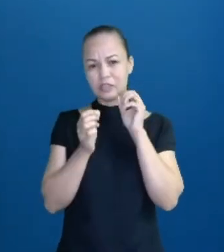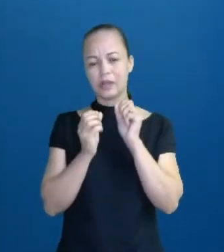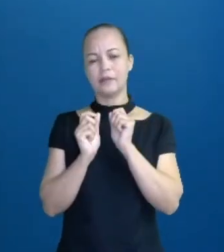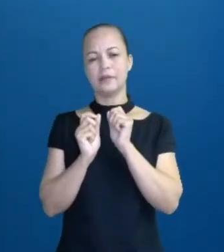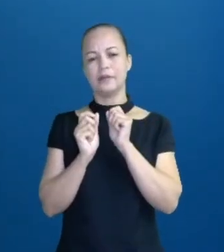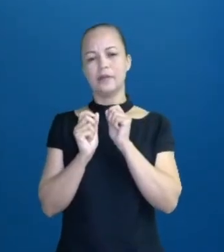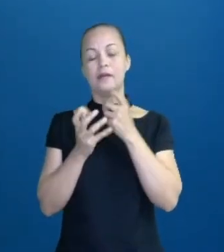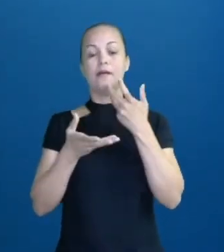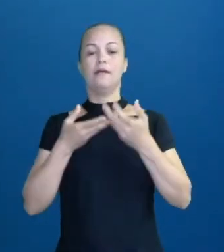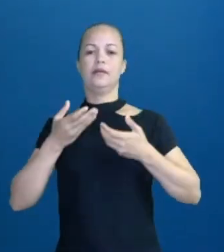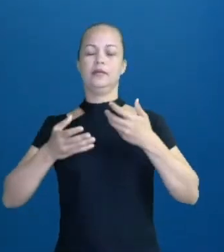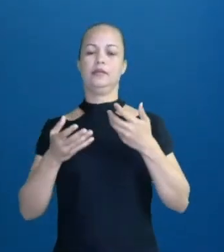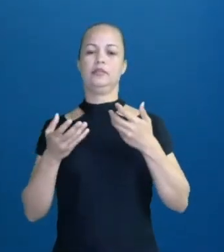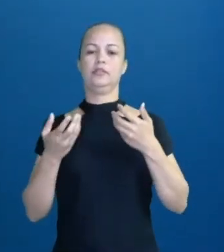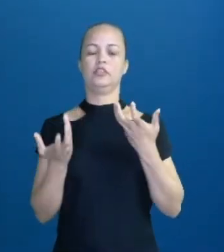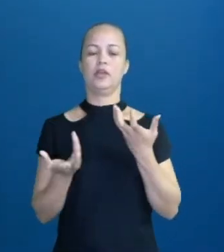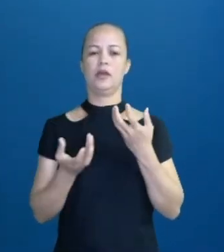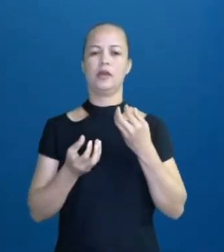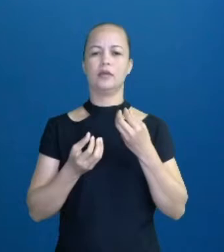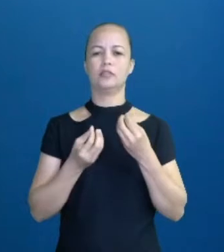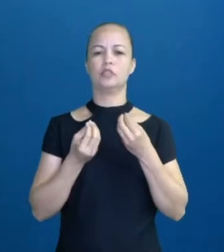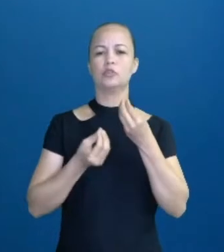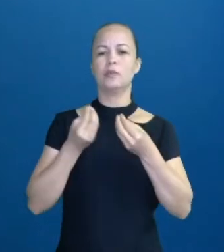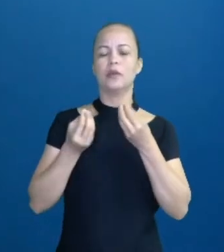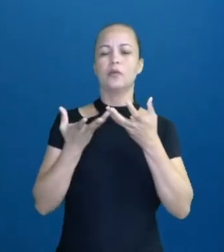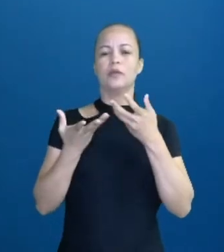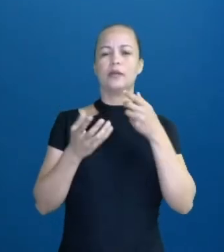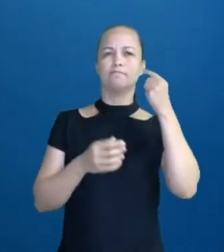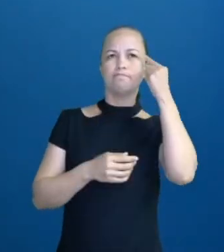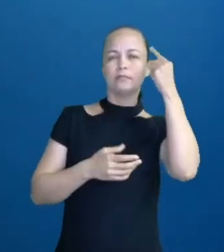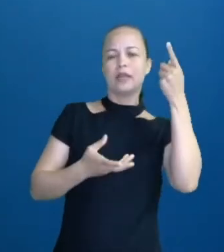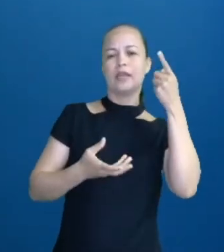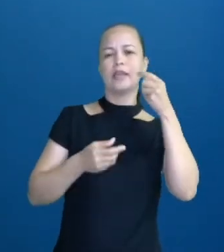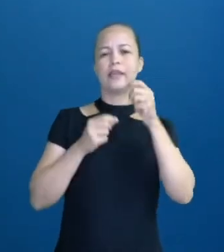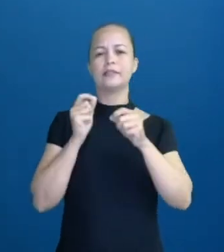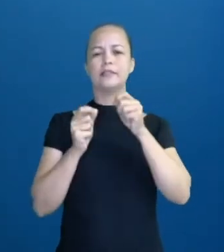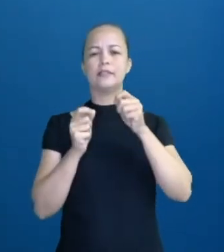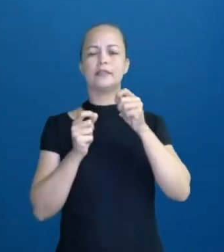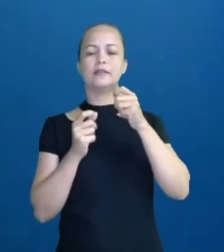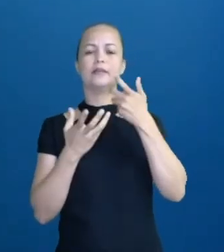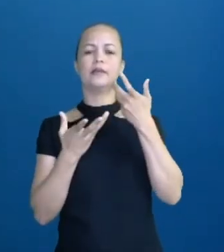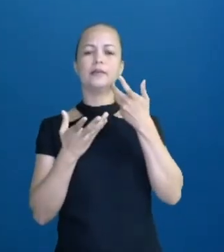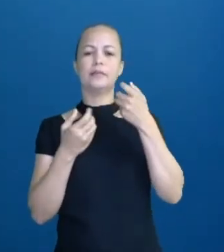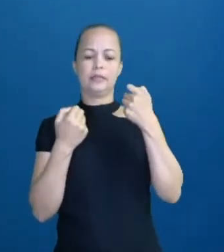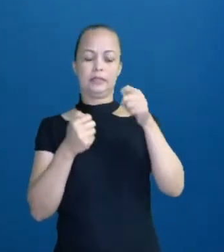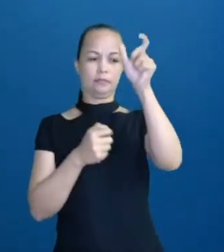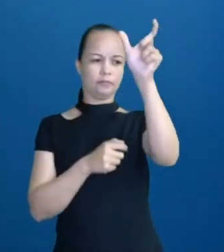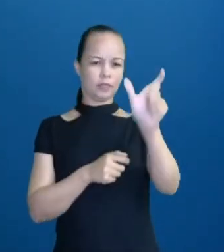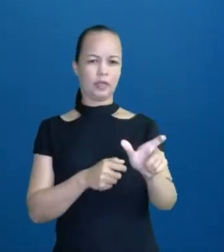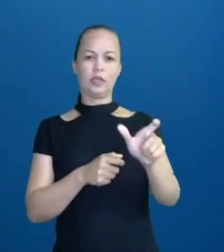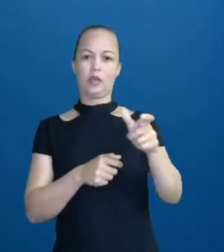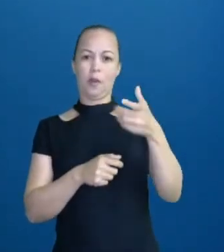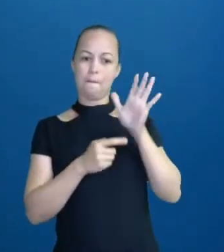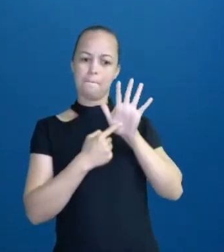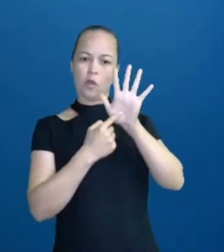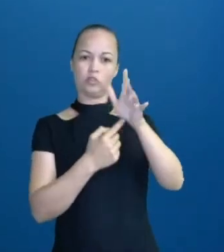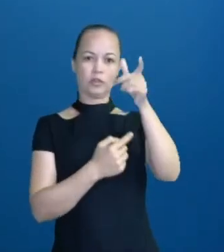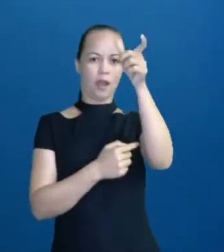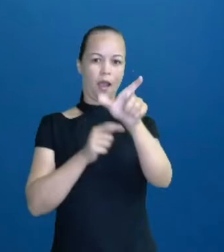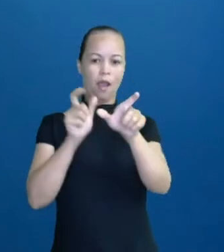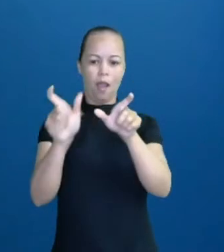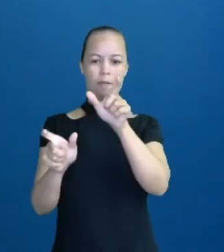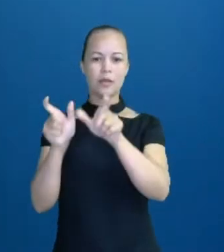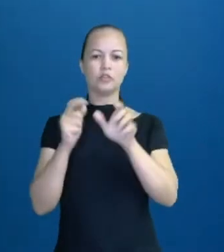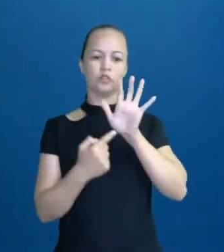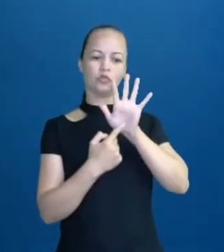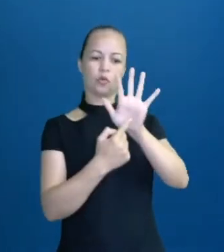seja, a gente já superou essa ideia de que para estar doente a gente precisa estar visivelmente, né, mostrar para as outras pessoas